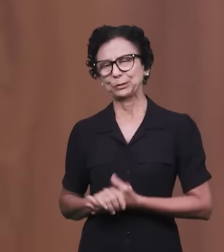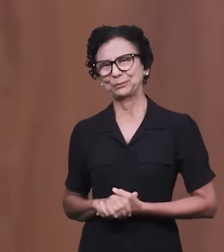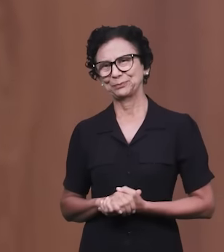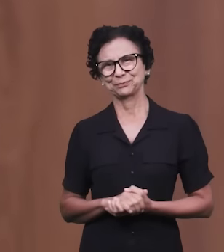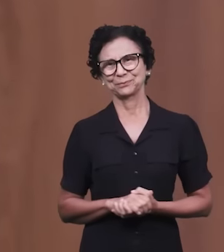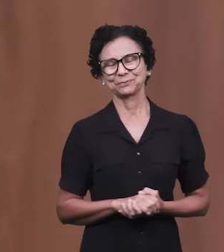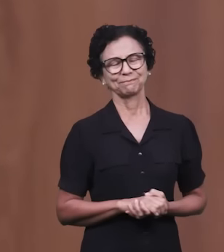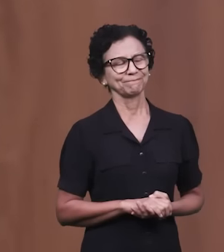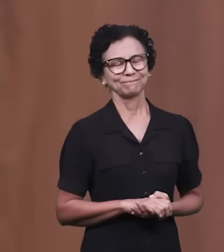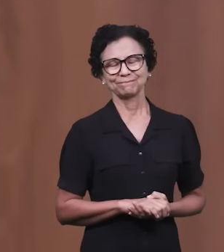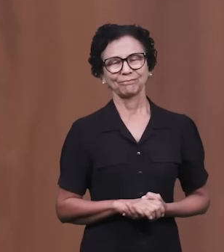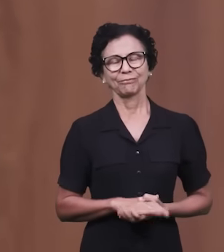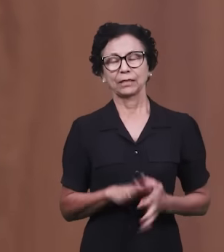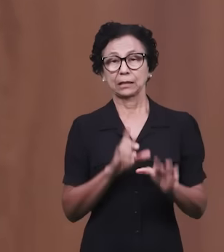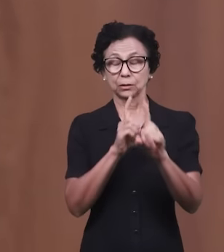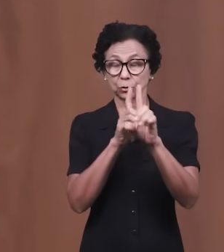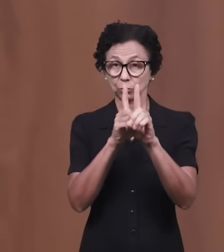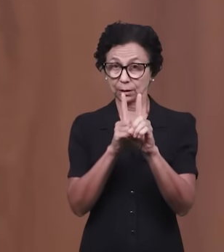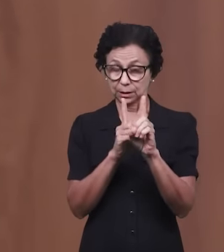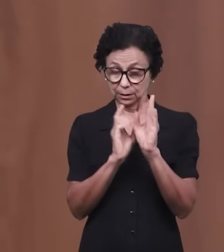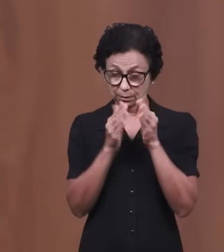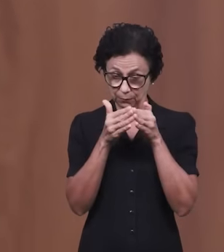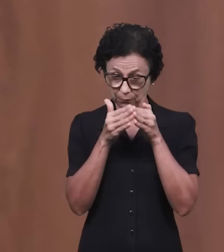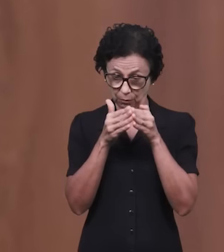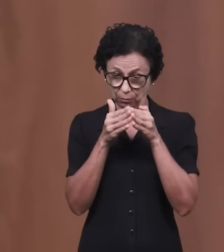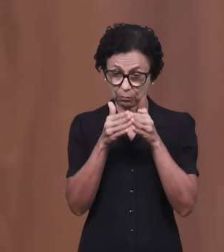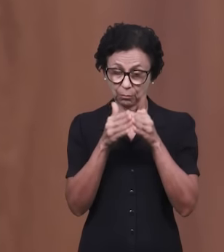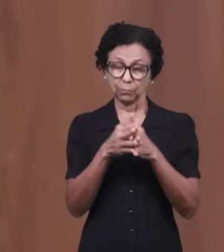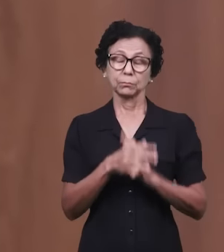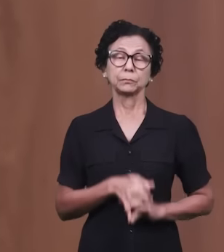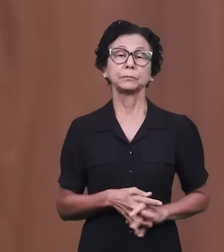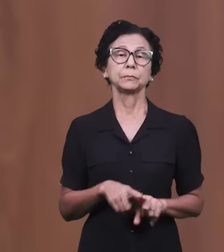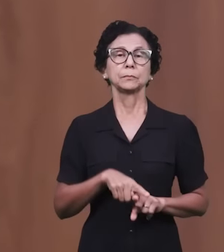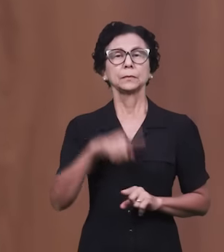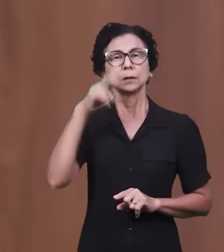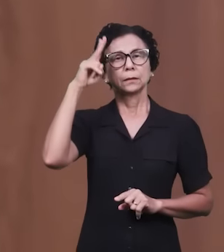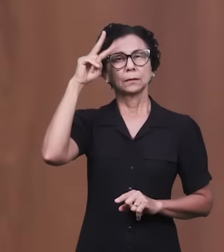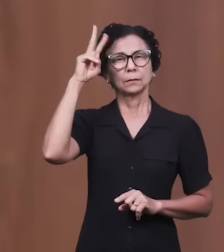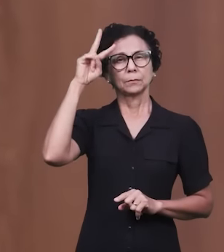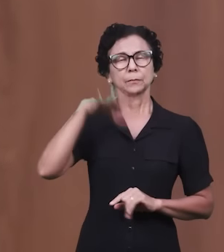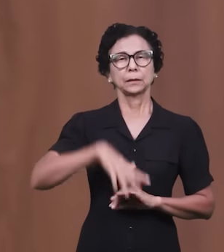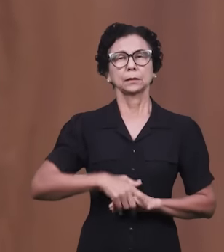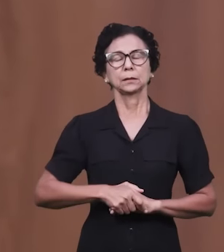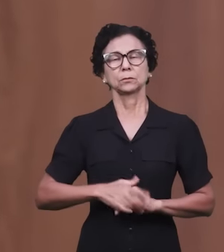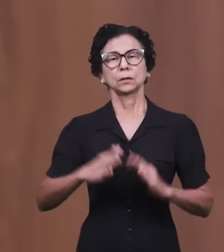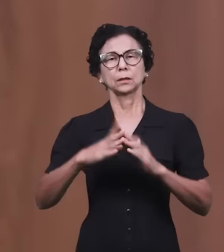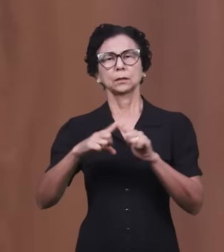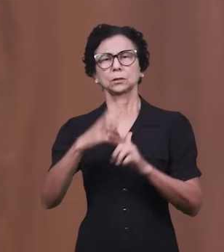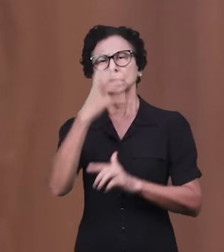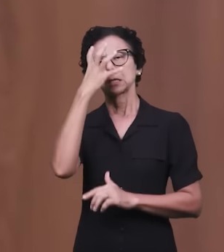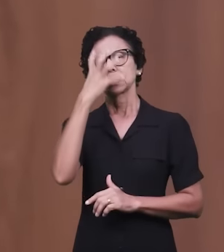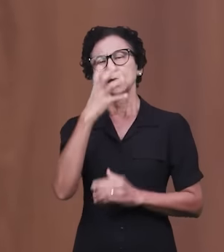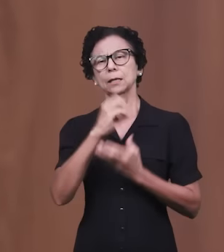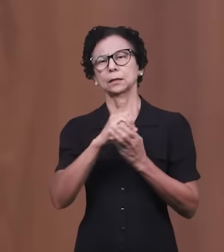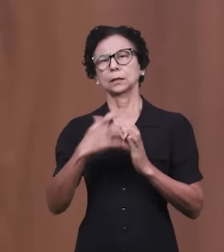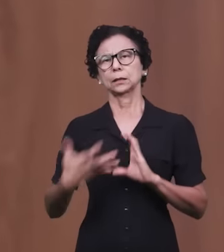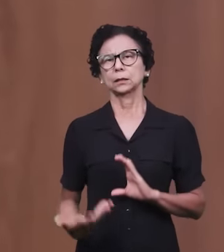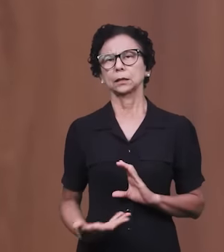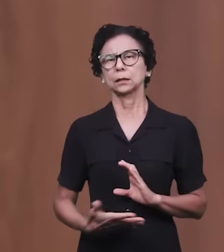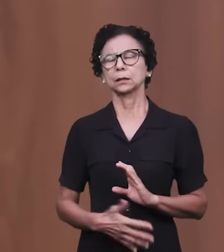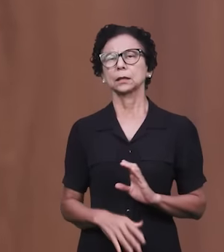direcionar nossa doutrina e a nossa vida. E lembrando também, a seriedade da igreja está em considerar Jesus o